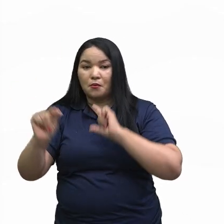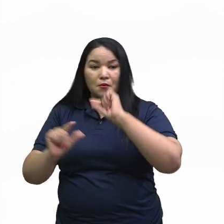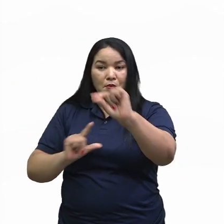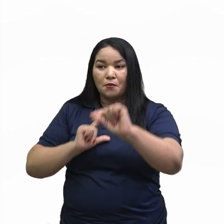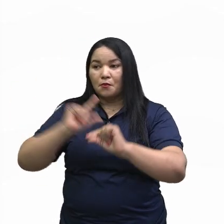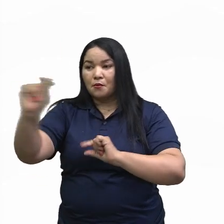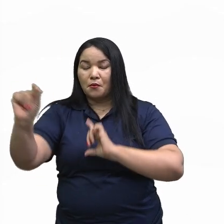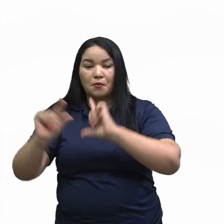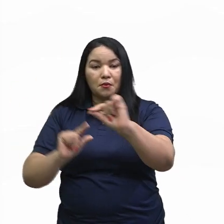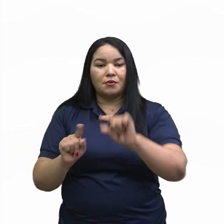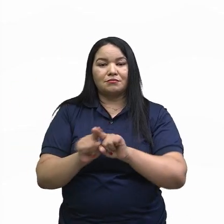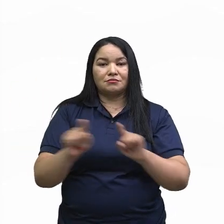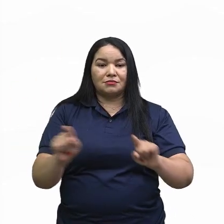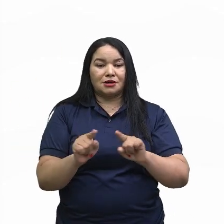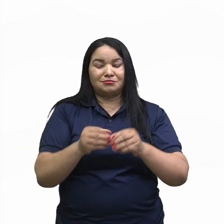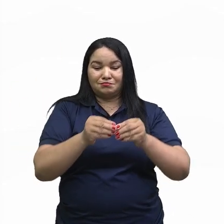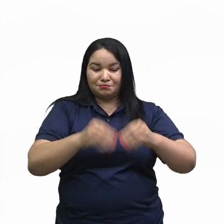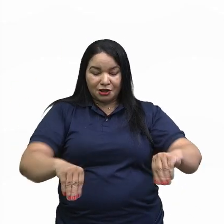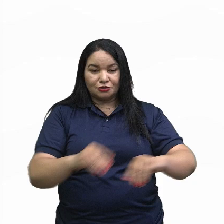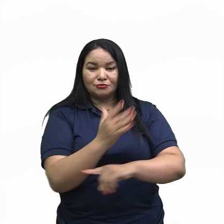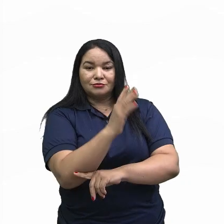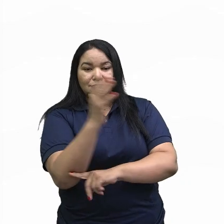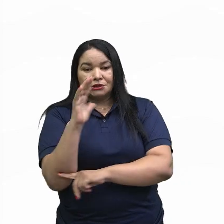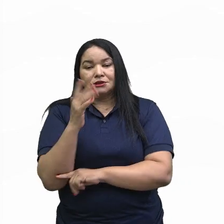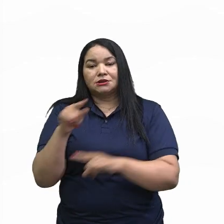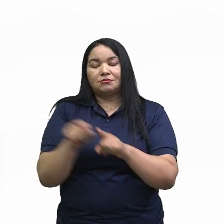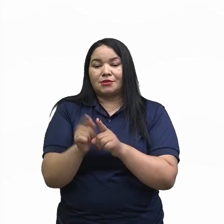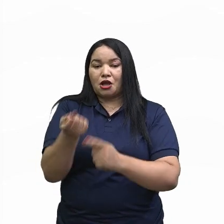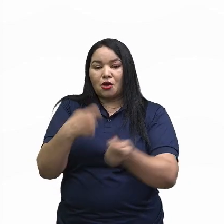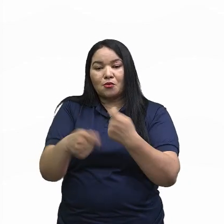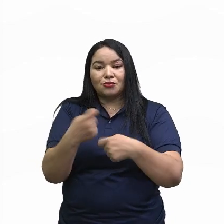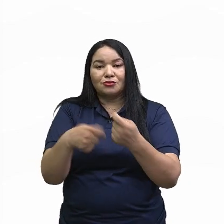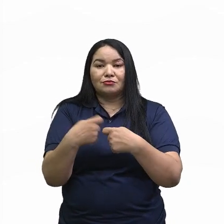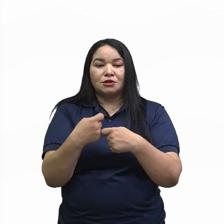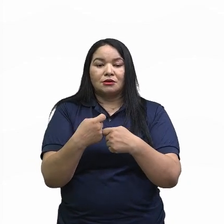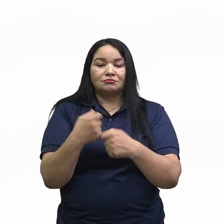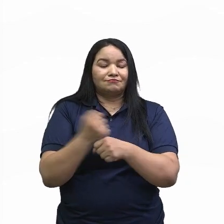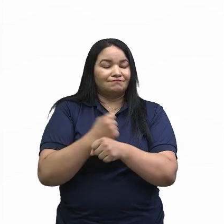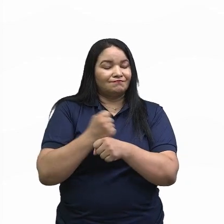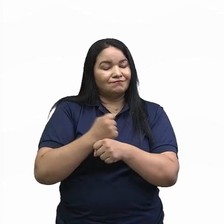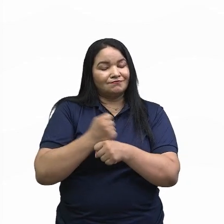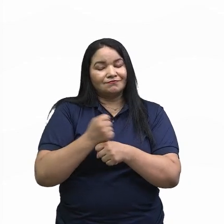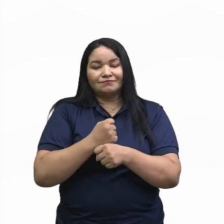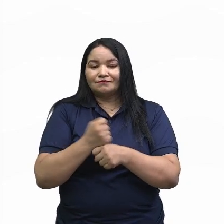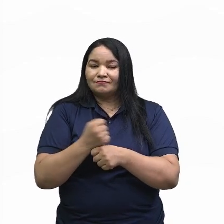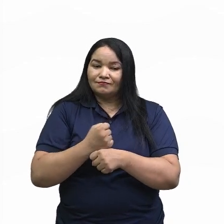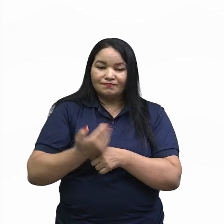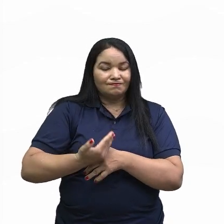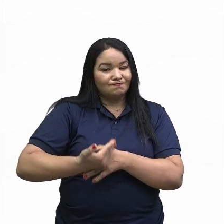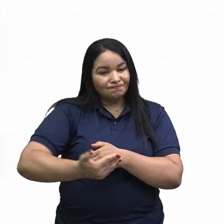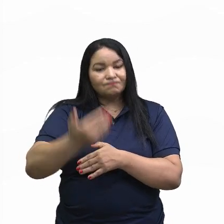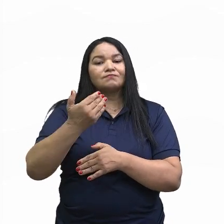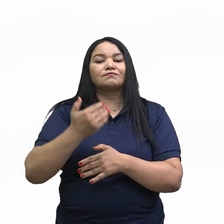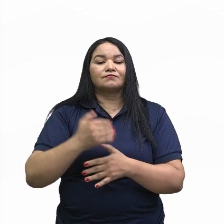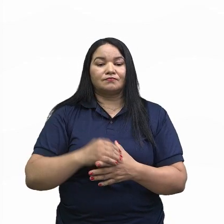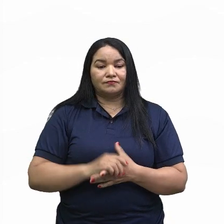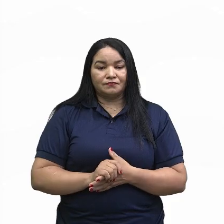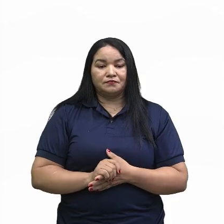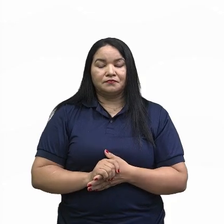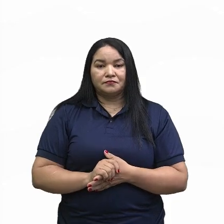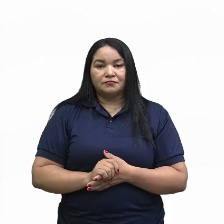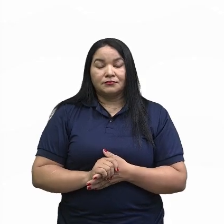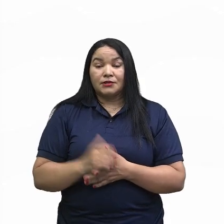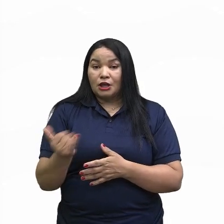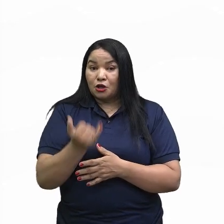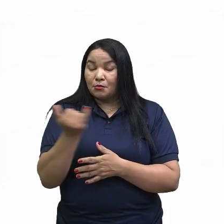os prejuízos ambientais e econômicos vão durar por muitos anos. É importante, como